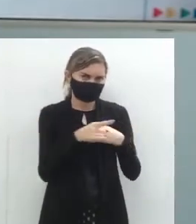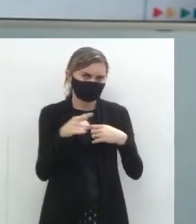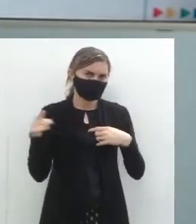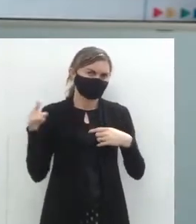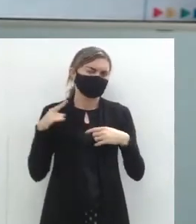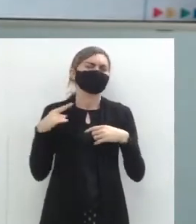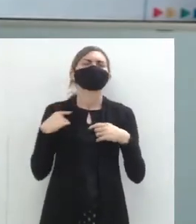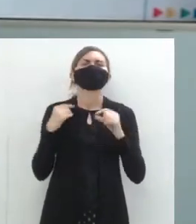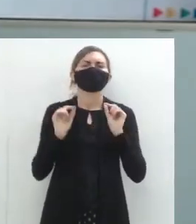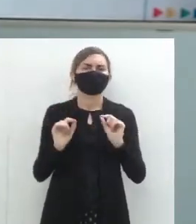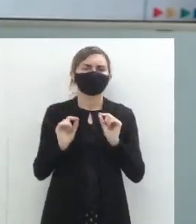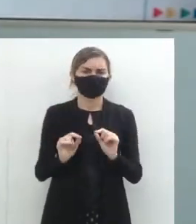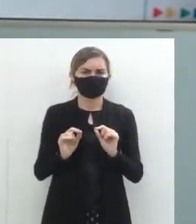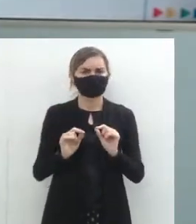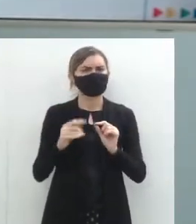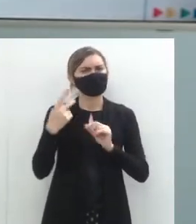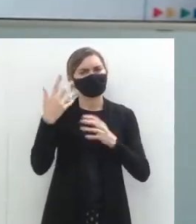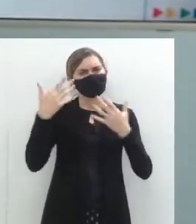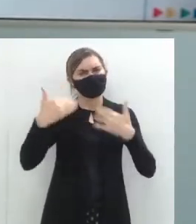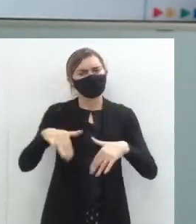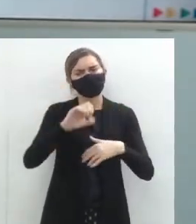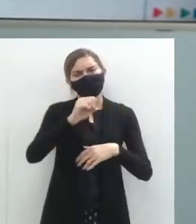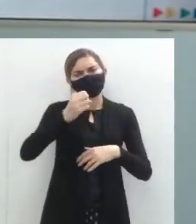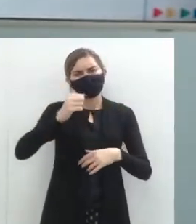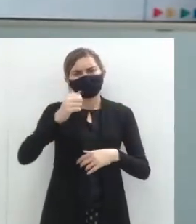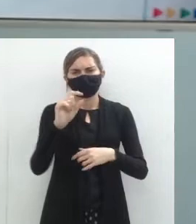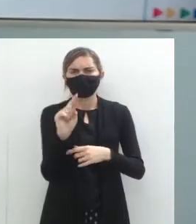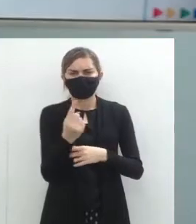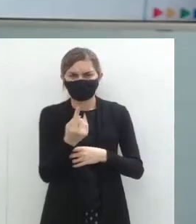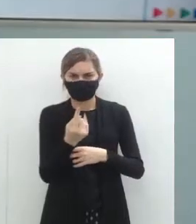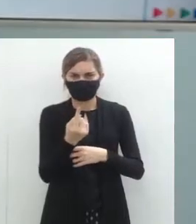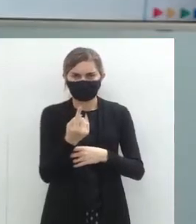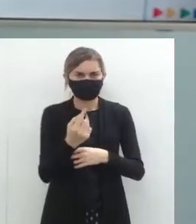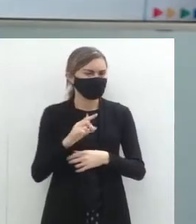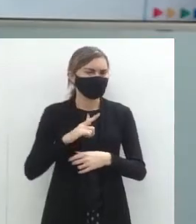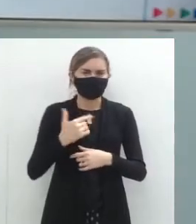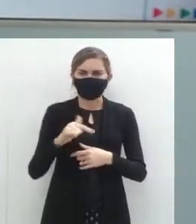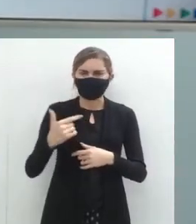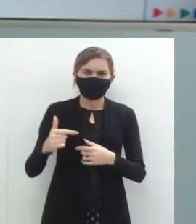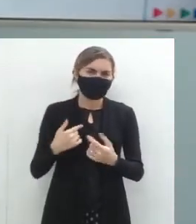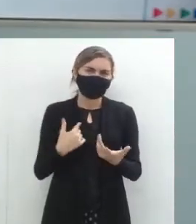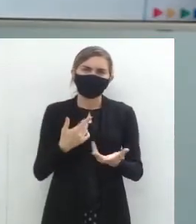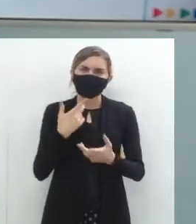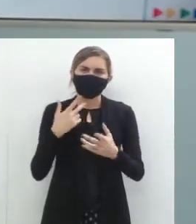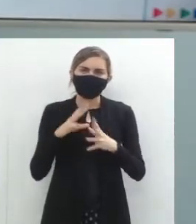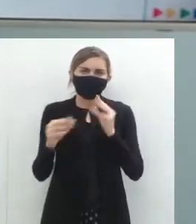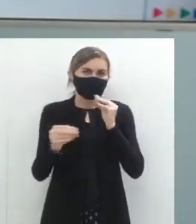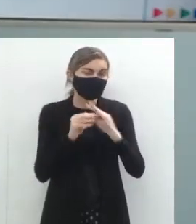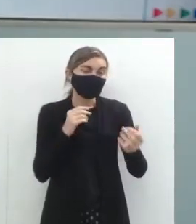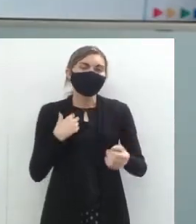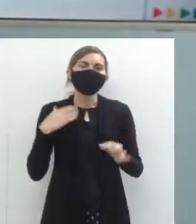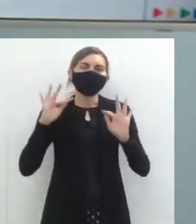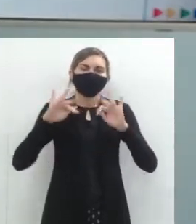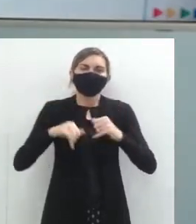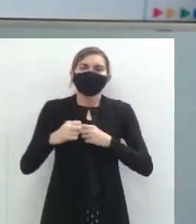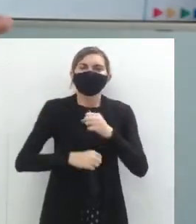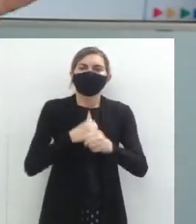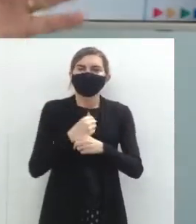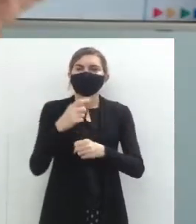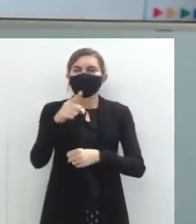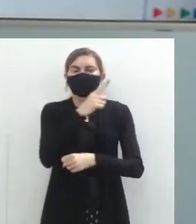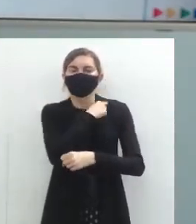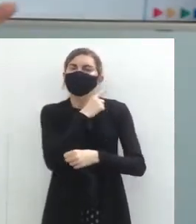trabalhar muito com isso na prova do SSA1, tá? Não tem jeito, não adianta fugir. No final do ano, primeiro anista